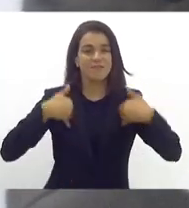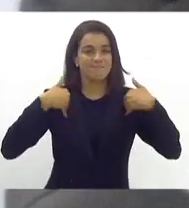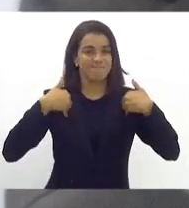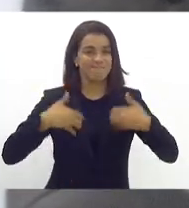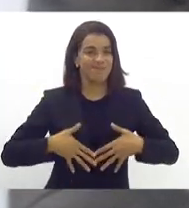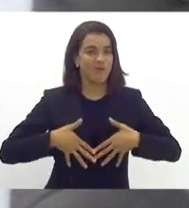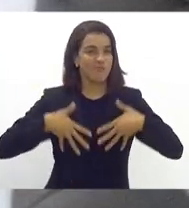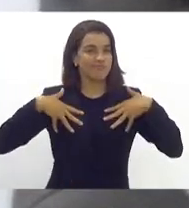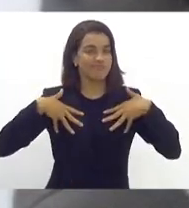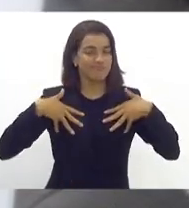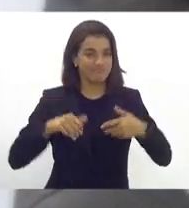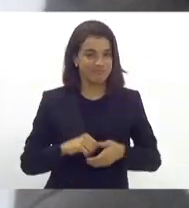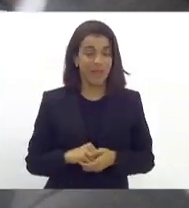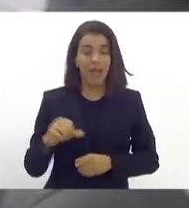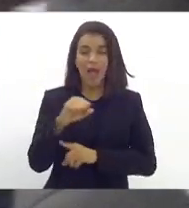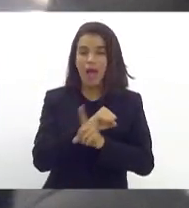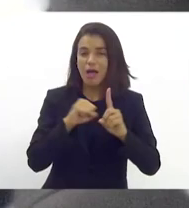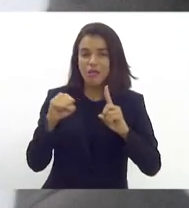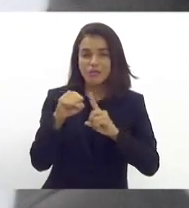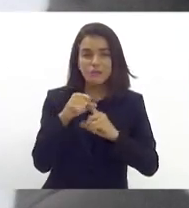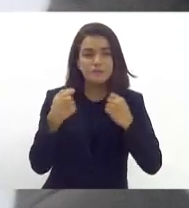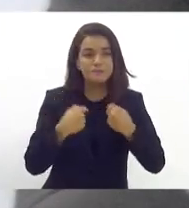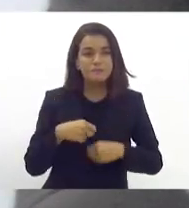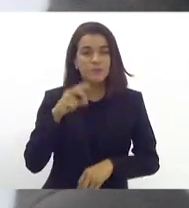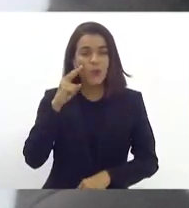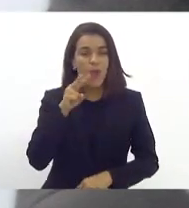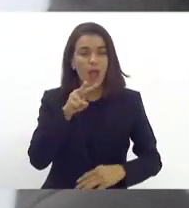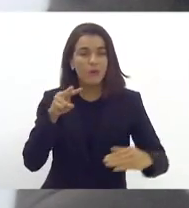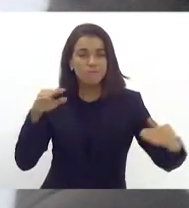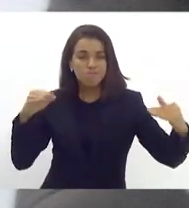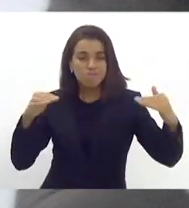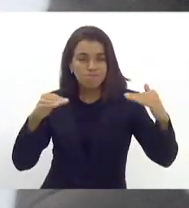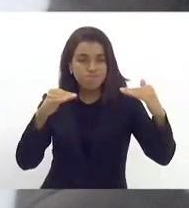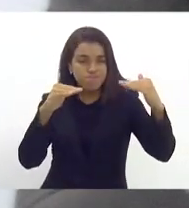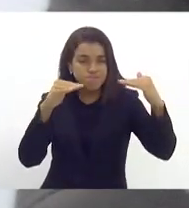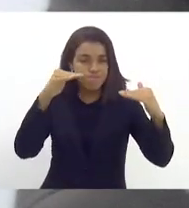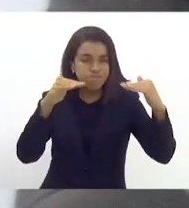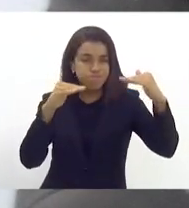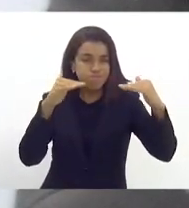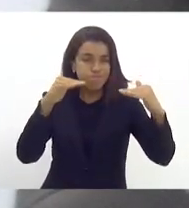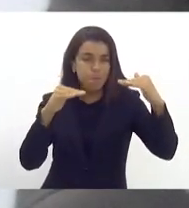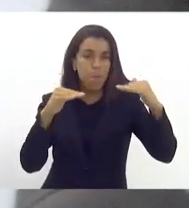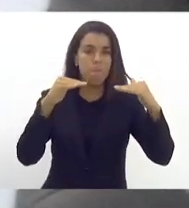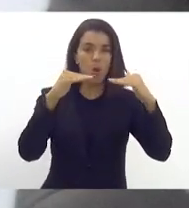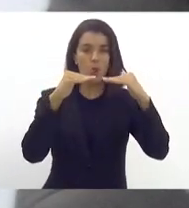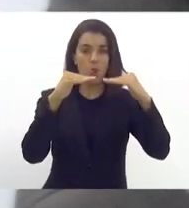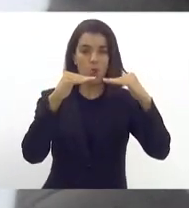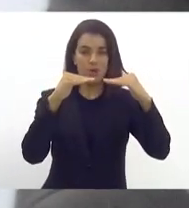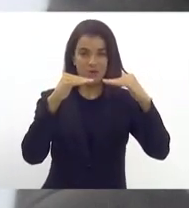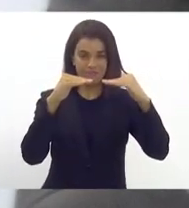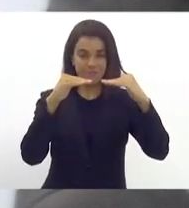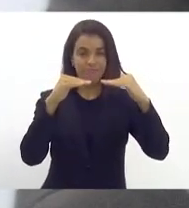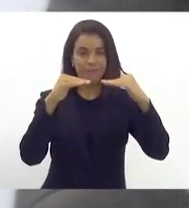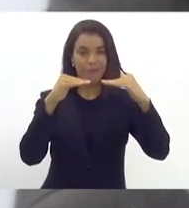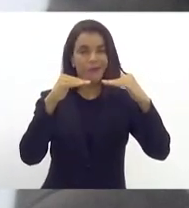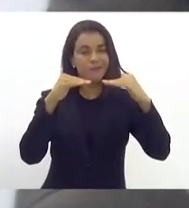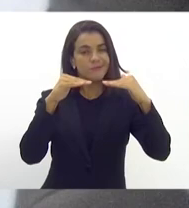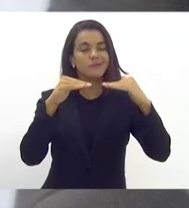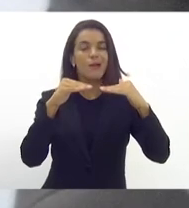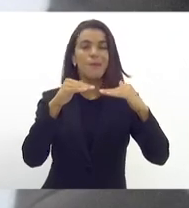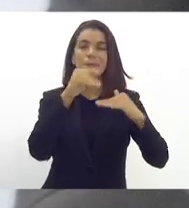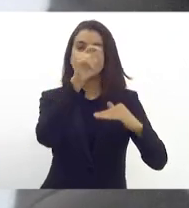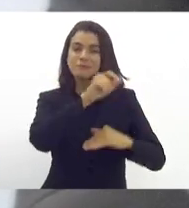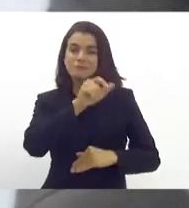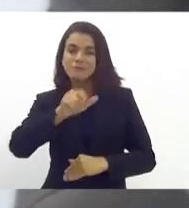dignidade precisa ter um olhar de Equidade que não significa olhar de maneira igual à pessoas né ol olhar diferente para aquele que tem